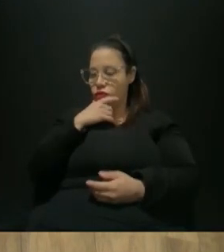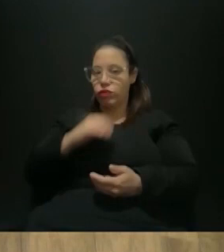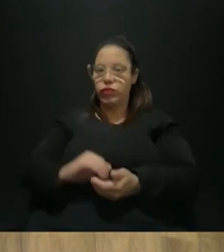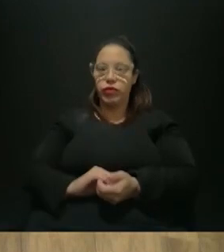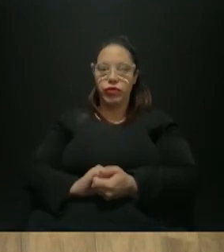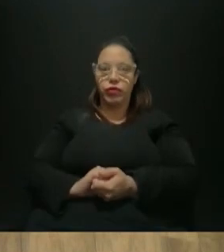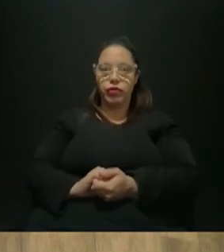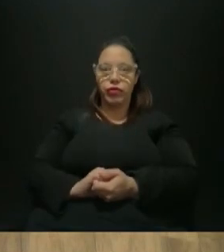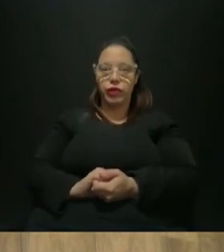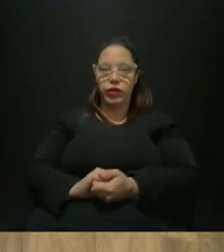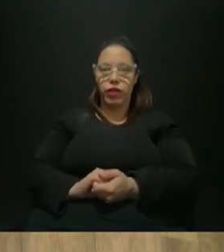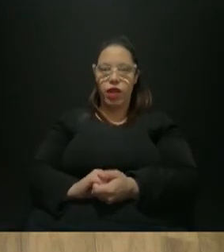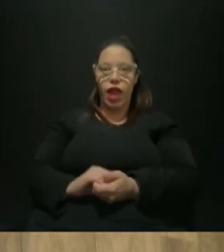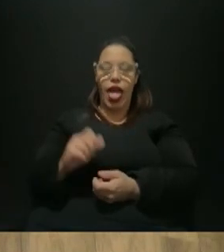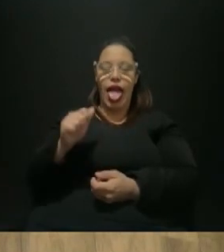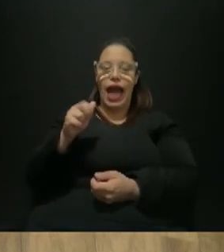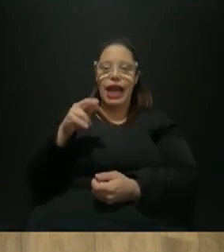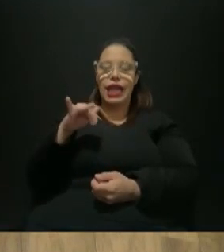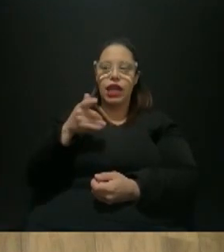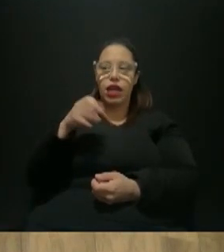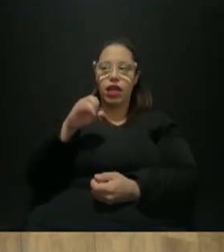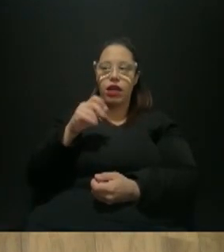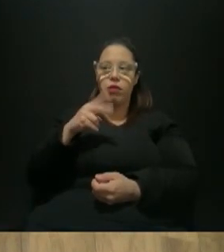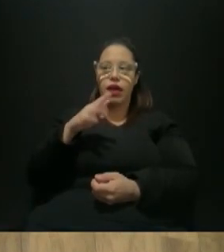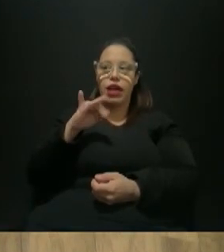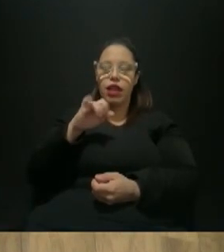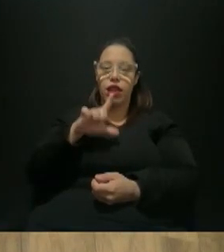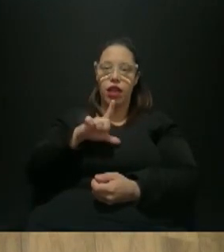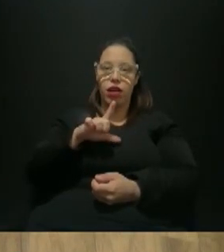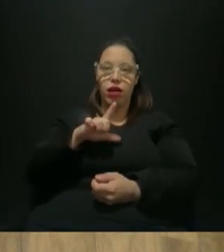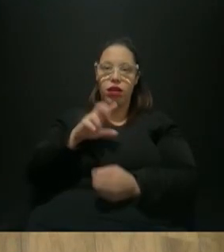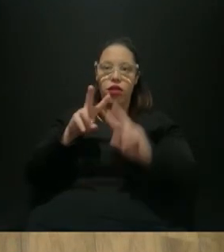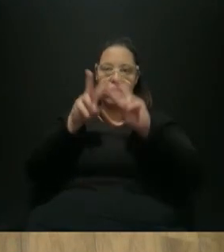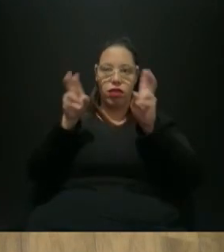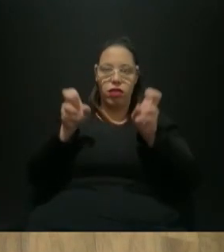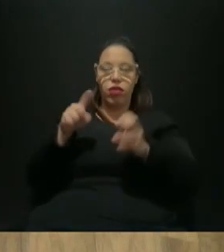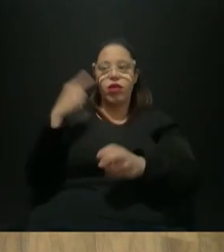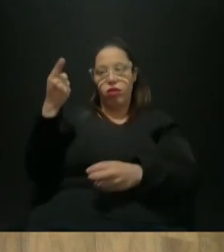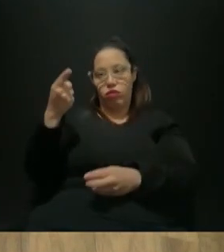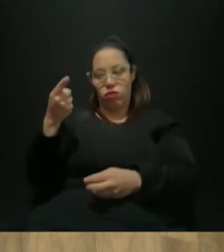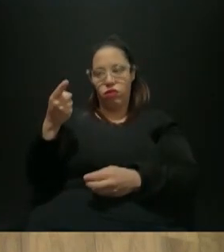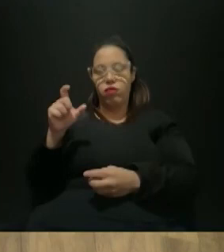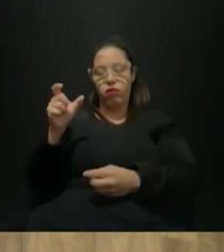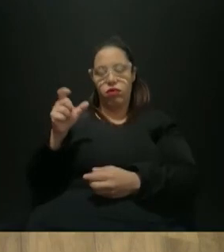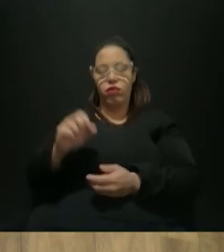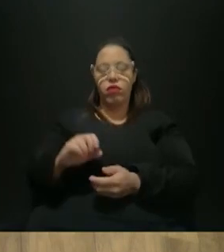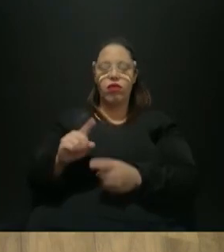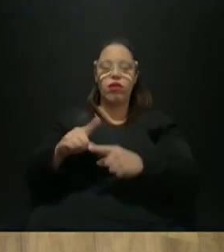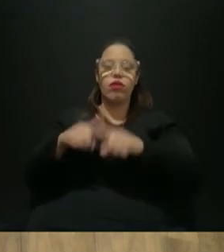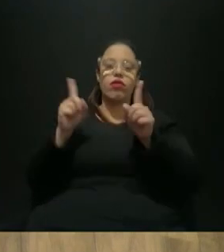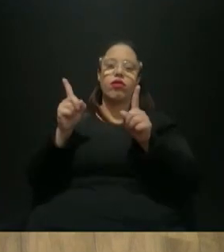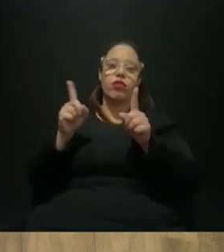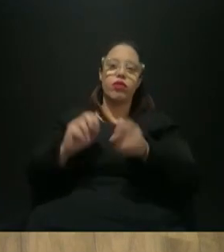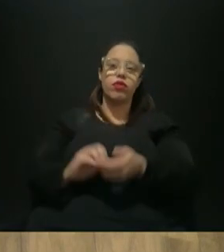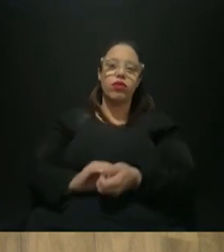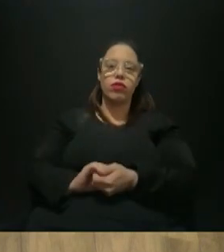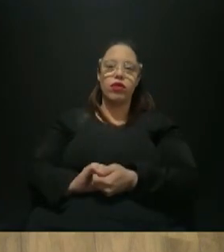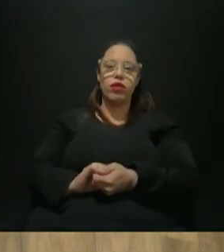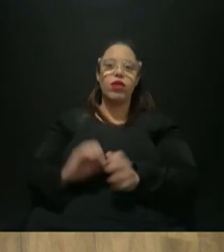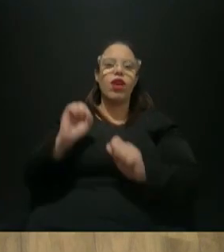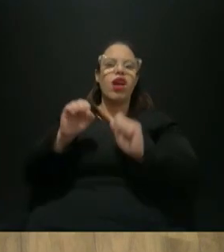alienação parental, mas não é esse o tema, hoje a gente conversa num outro momento, mas qual que é a